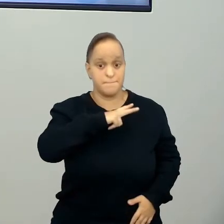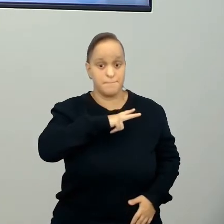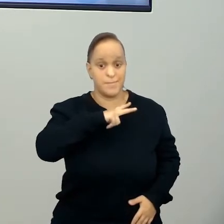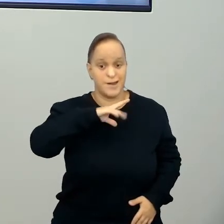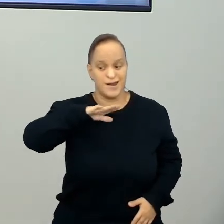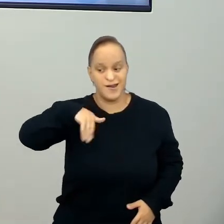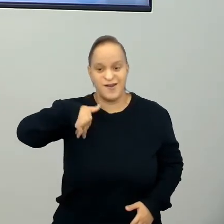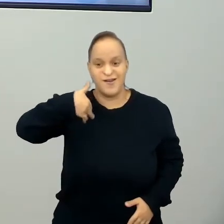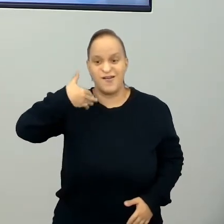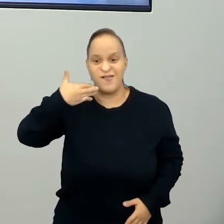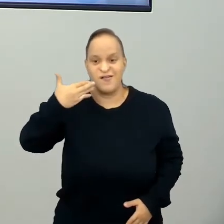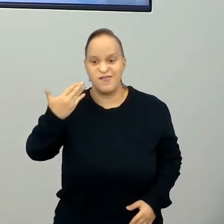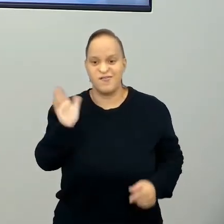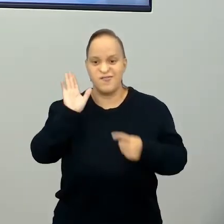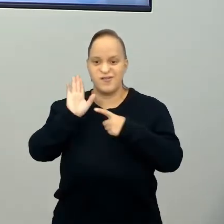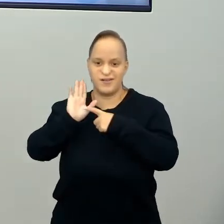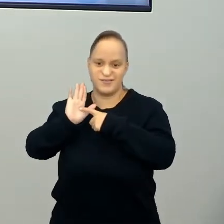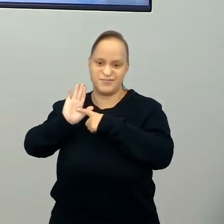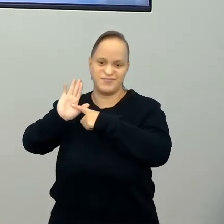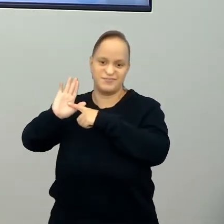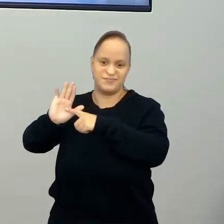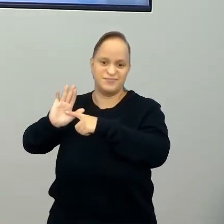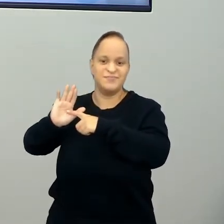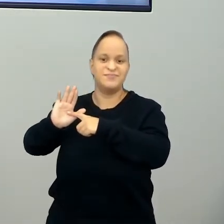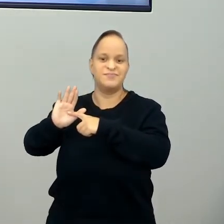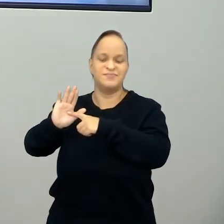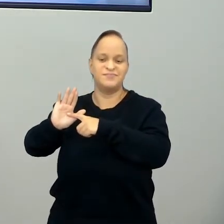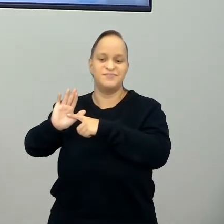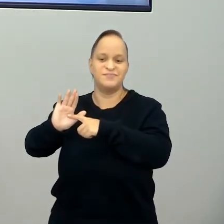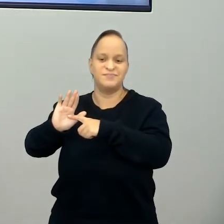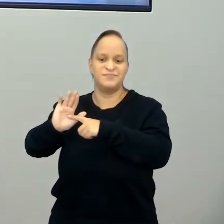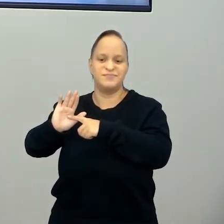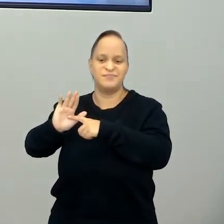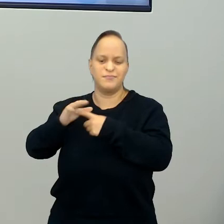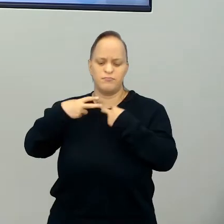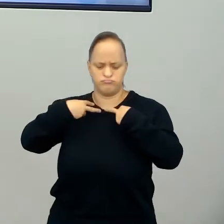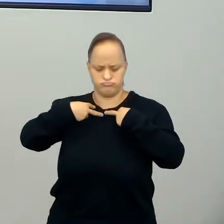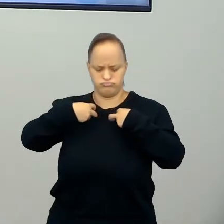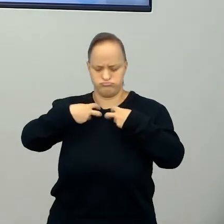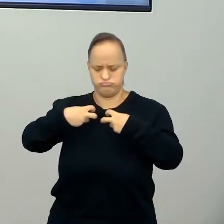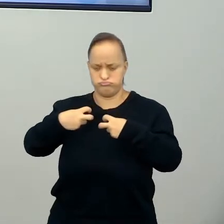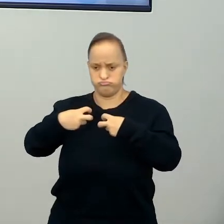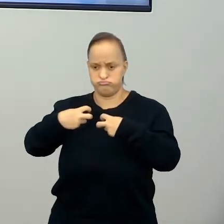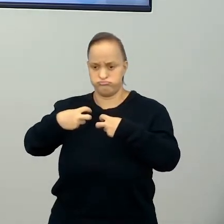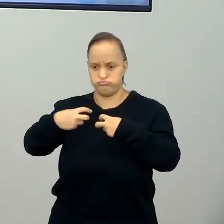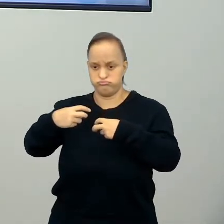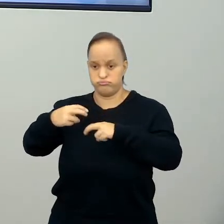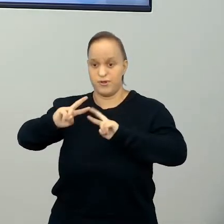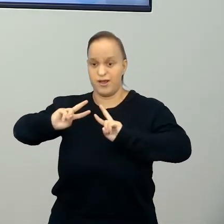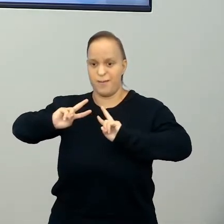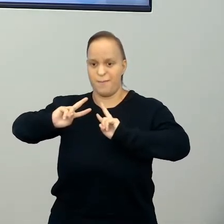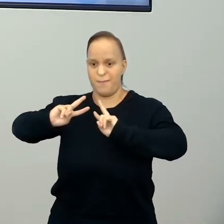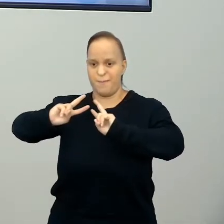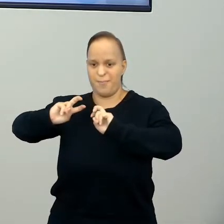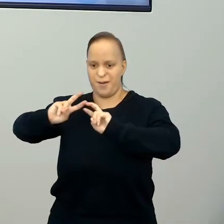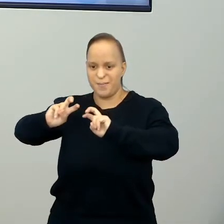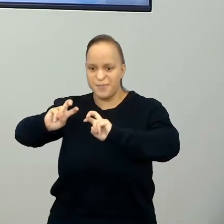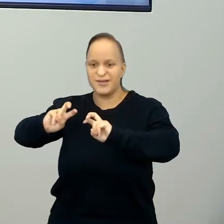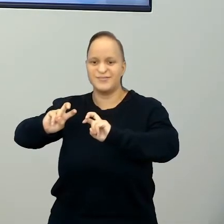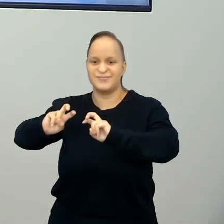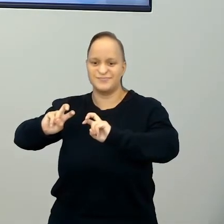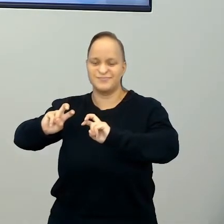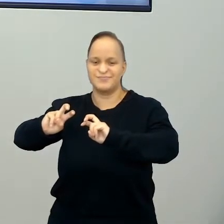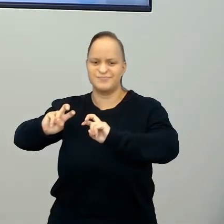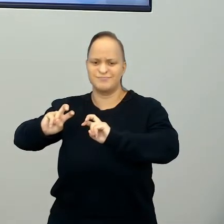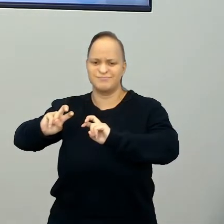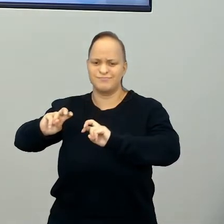você mostra para os outros, né? É a maneira com que você se percebe e a maneira com que o outro vai te perceber. E muitas vezes a maneira